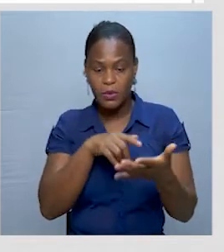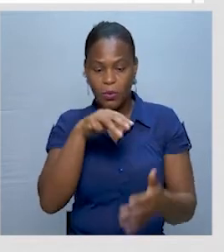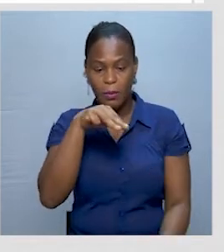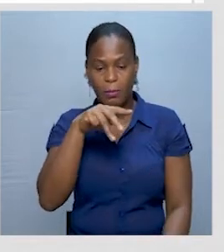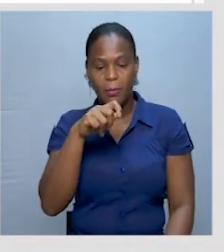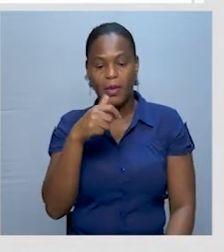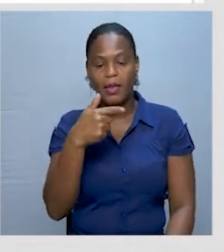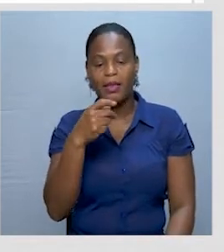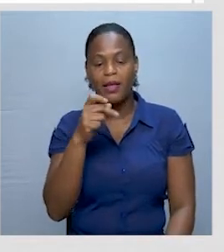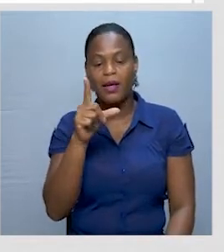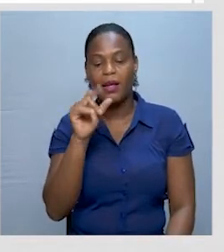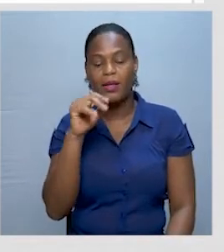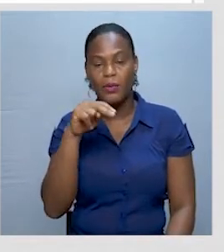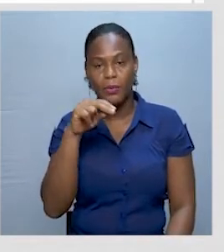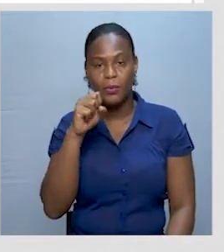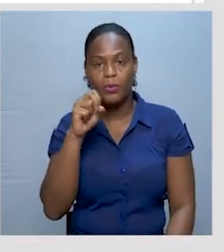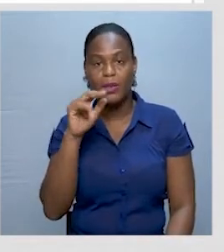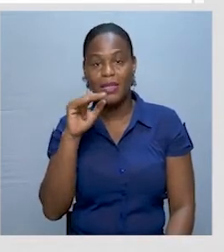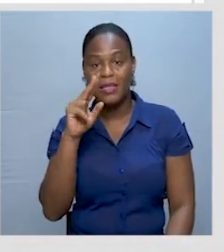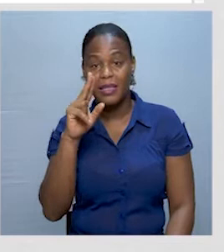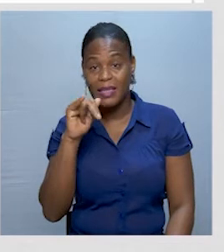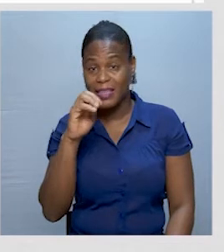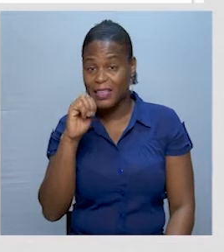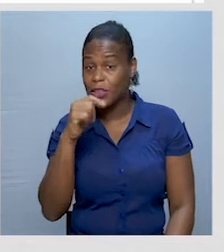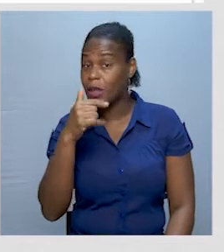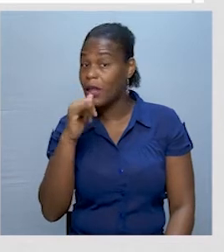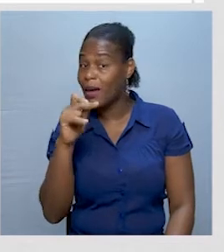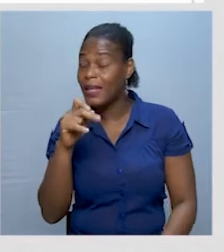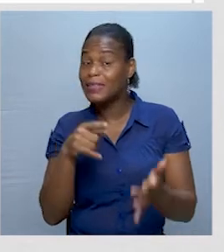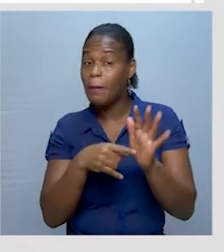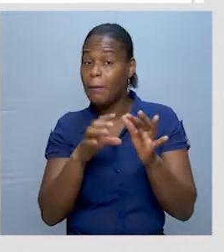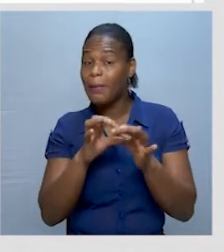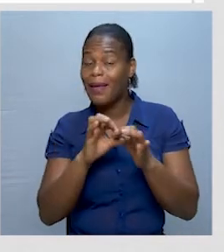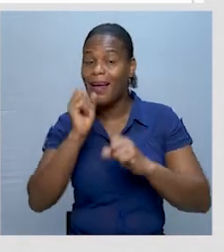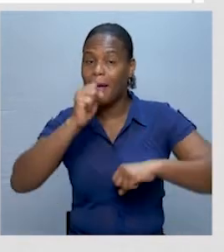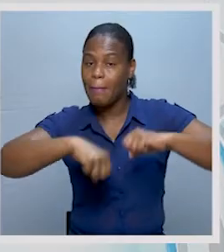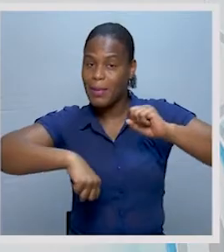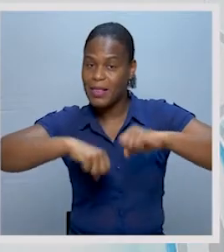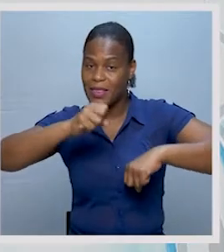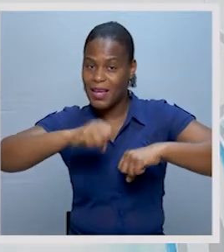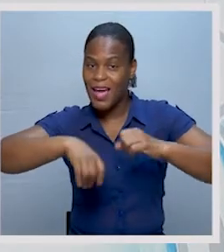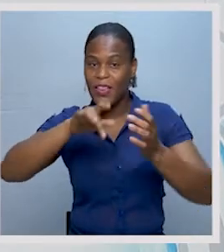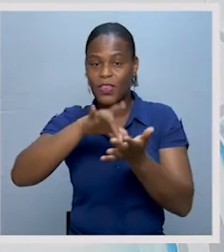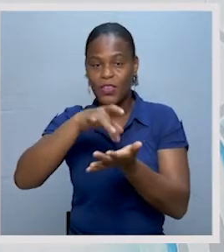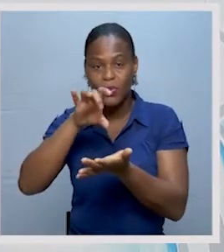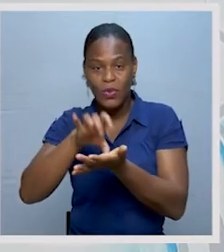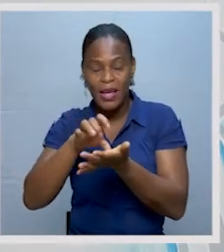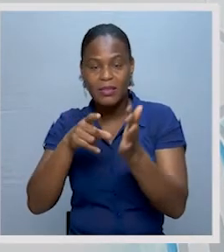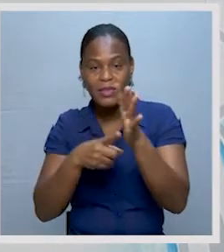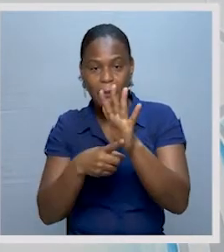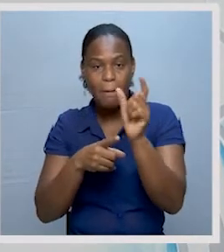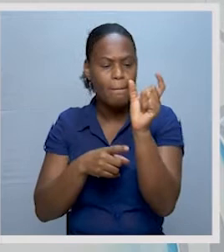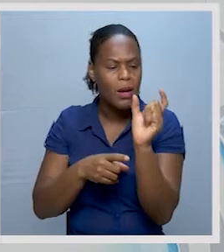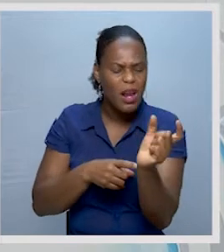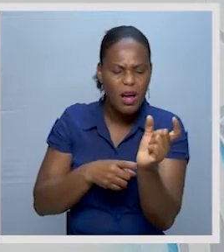textos metalinguísticos que merecem destaque são as gramáticas e os dicionários. Por exemplo, pegamos numa palavra, vamos